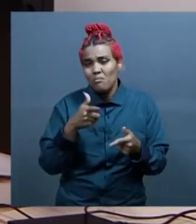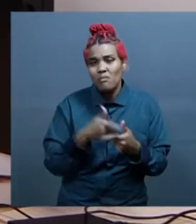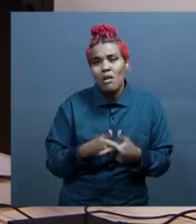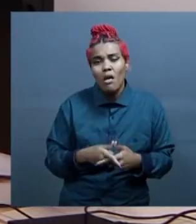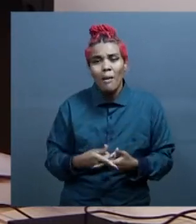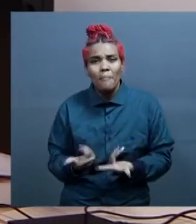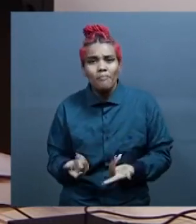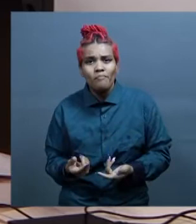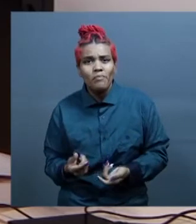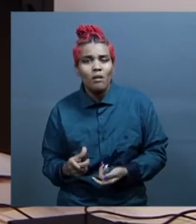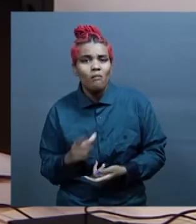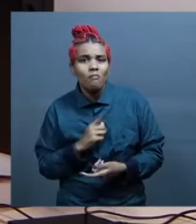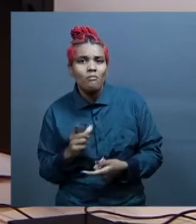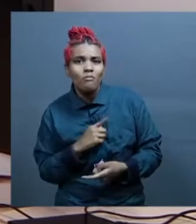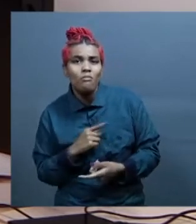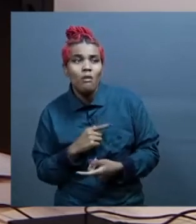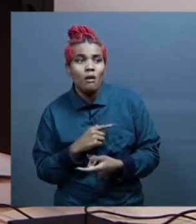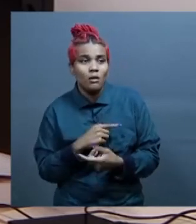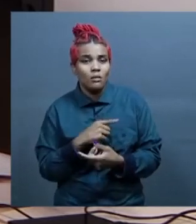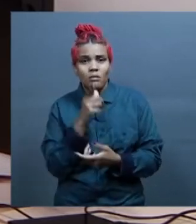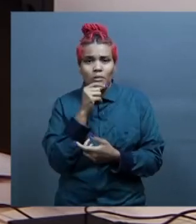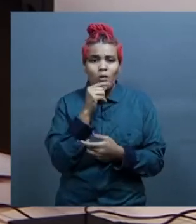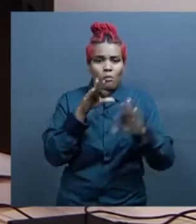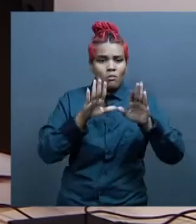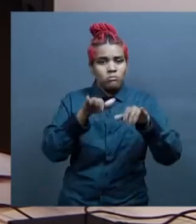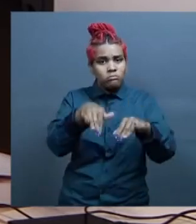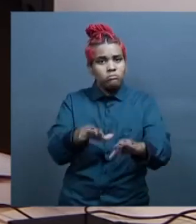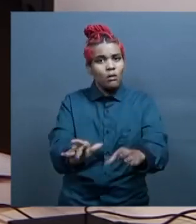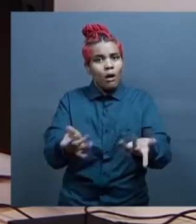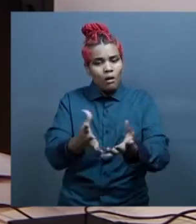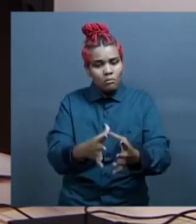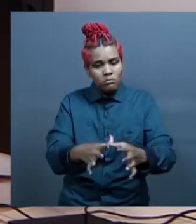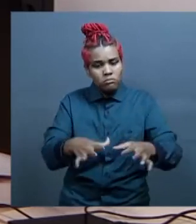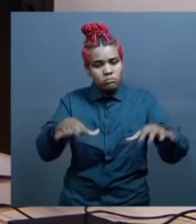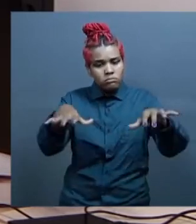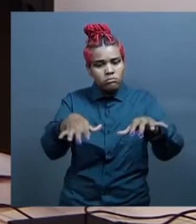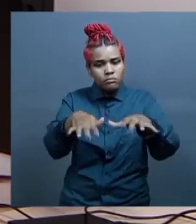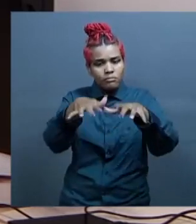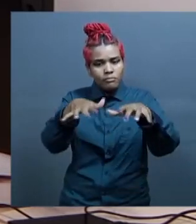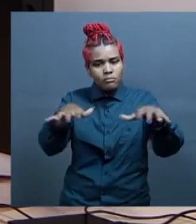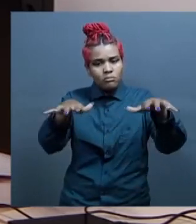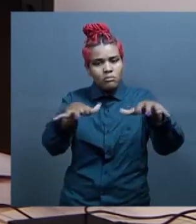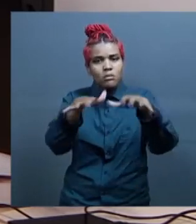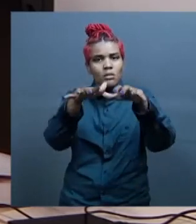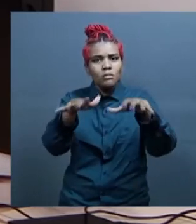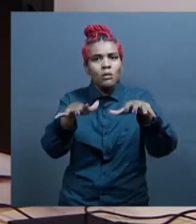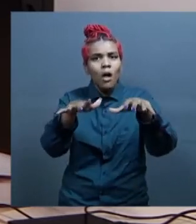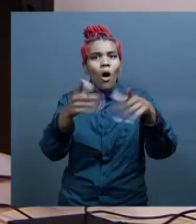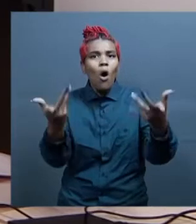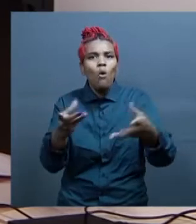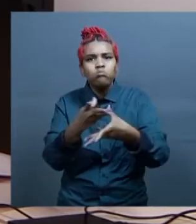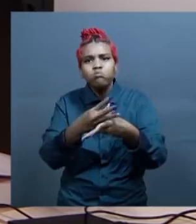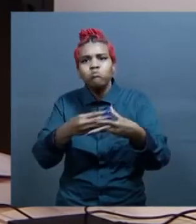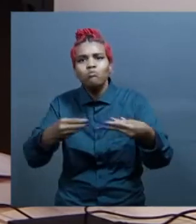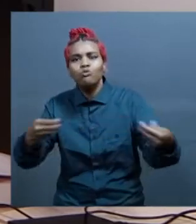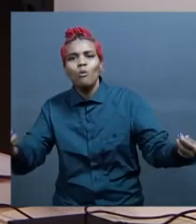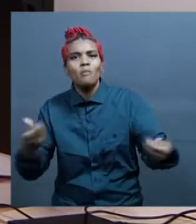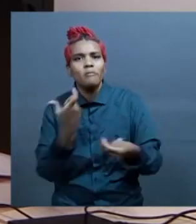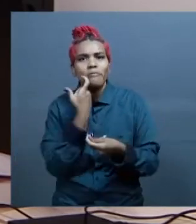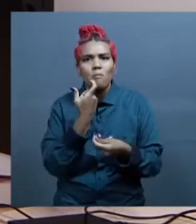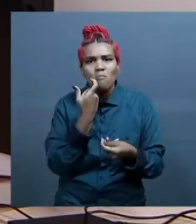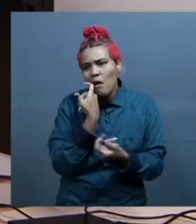ter acidificação dos oceanos nessa indicação dos oceanos pode levar à depredação extinção de espécies marinhas é como no